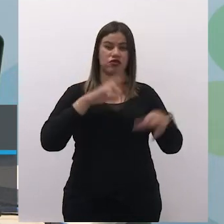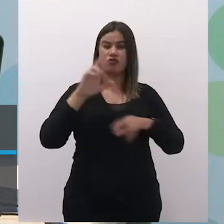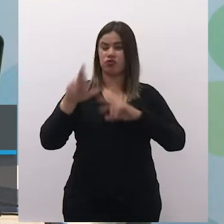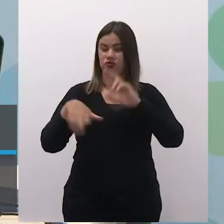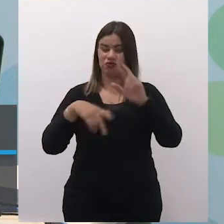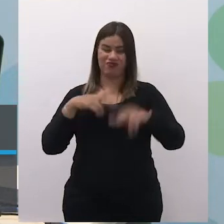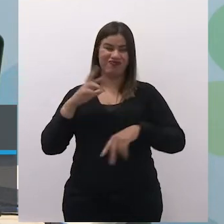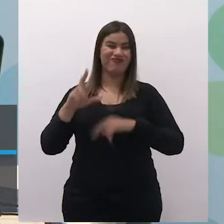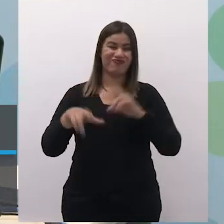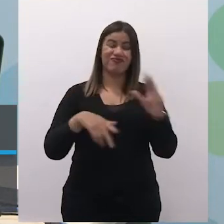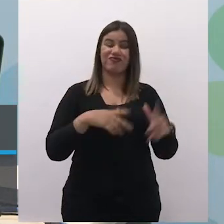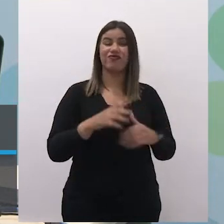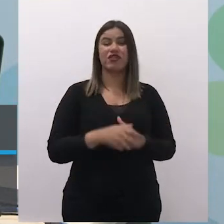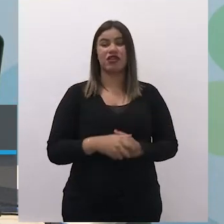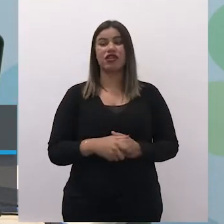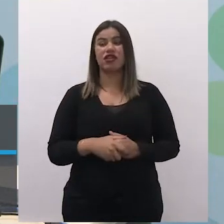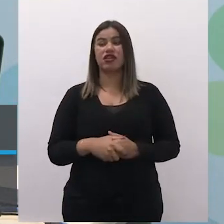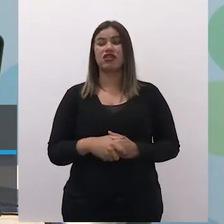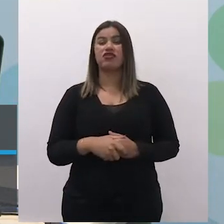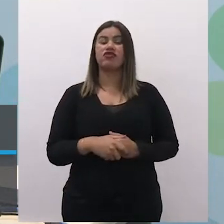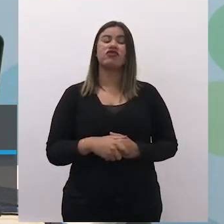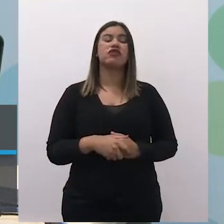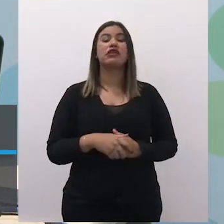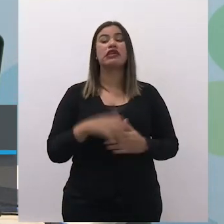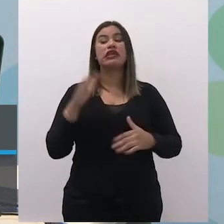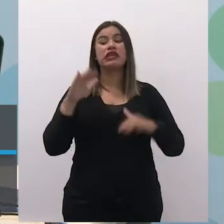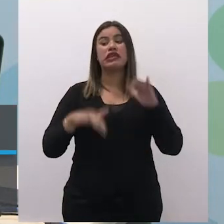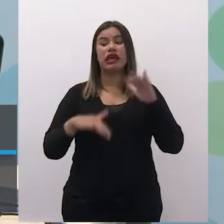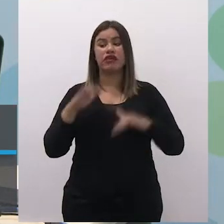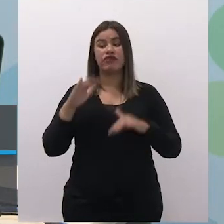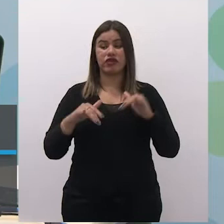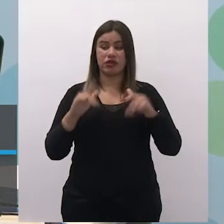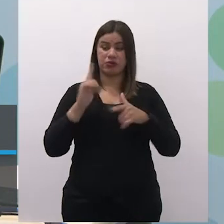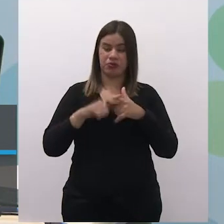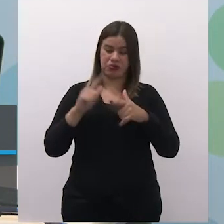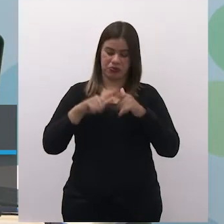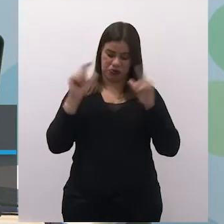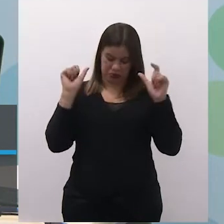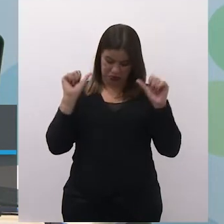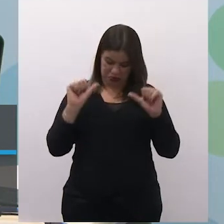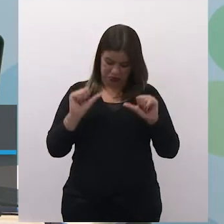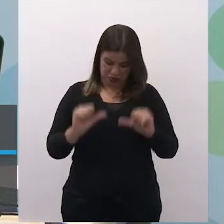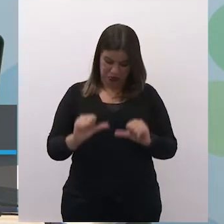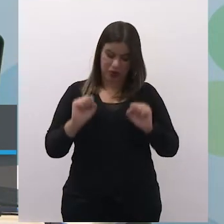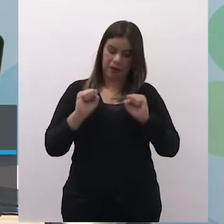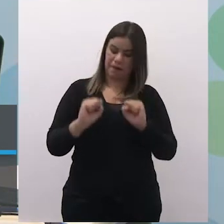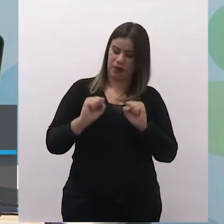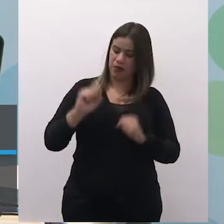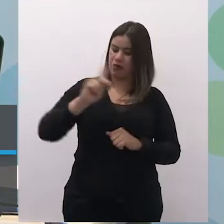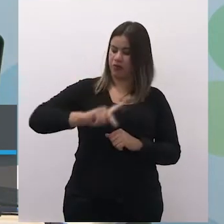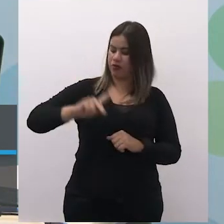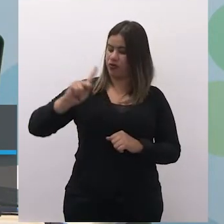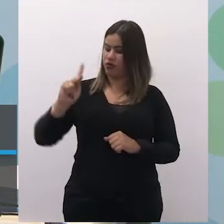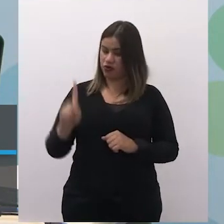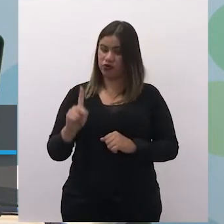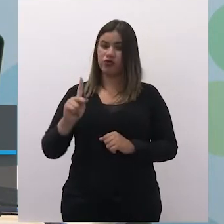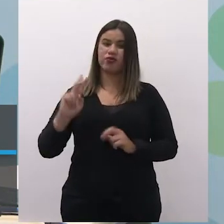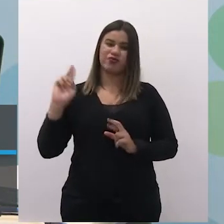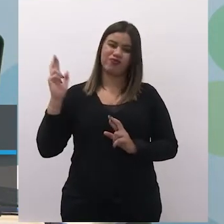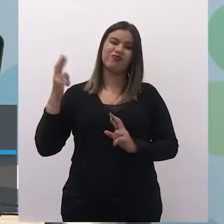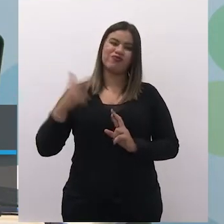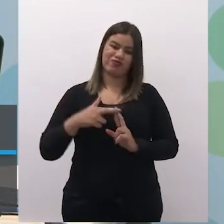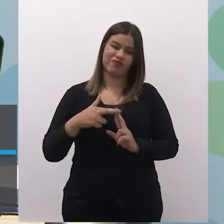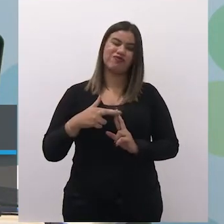e esse conflito, muitas vezes, quando ele se agrava, acaba sendo a figura do professor o